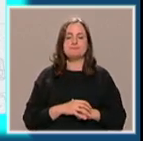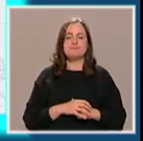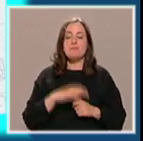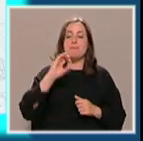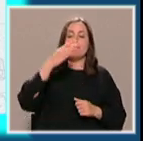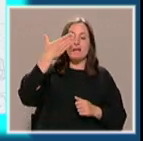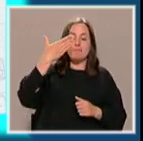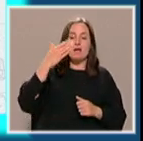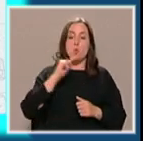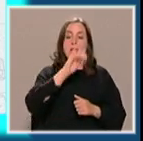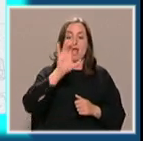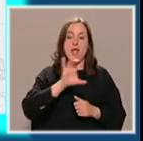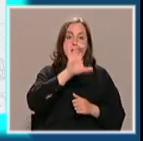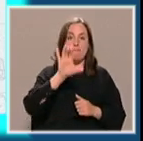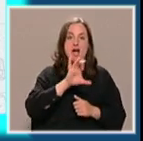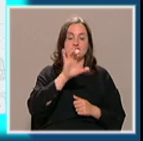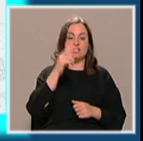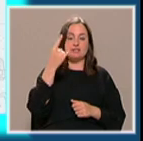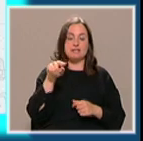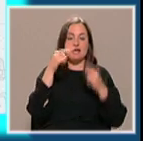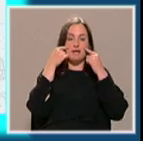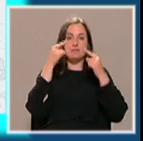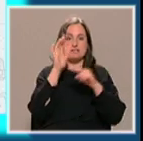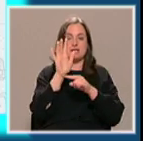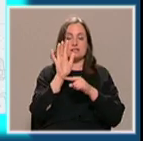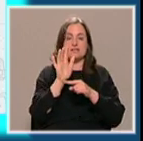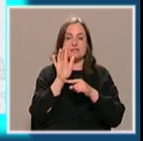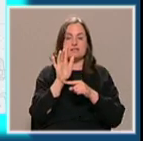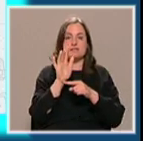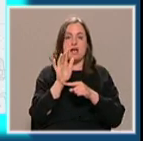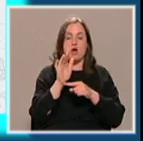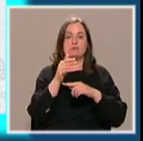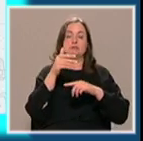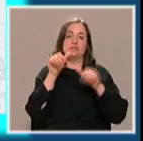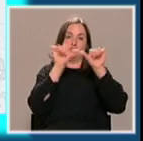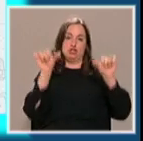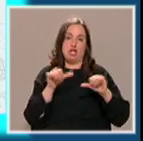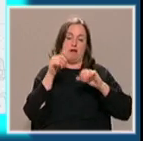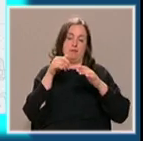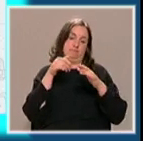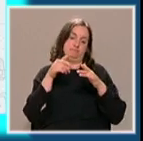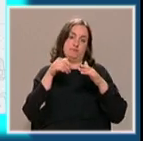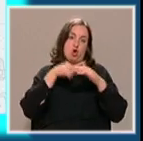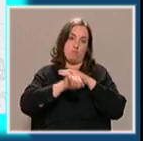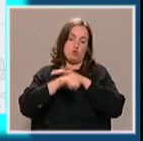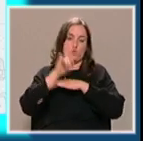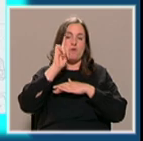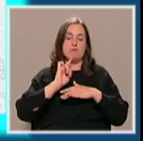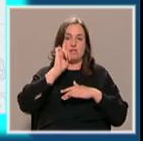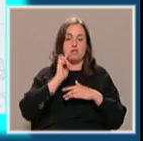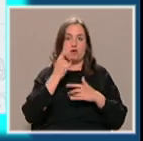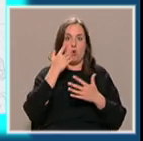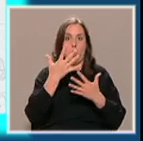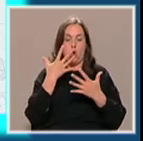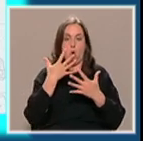ao primeiro. Nesta imagem, vocês têm aqui a representação do sistema reprodutor feminino, em que é notório